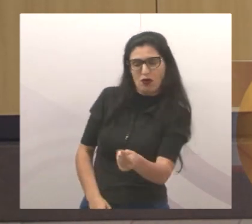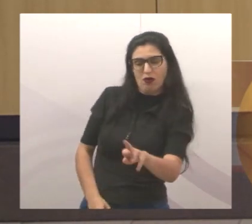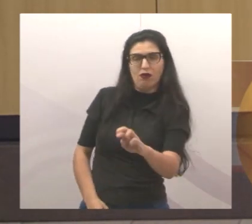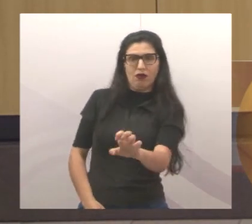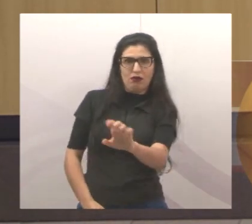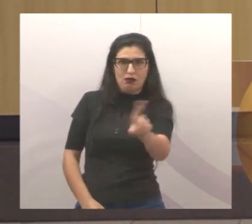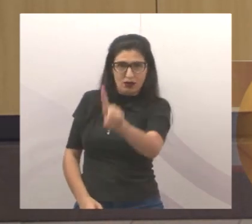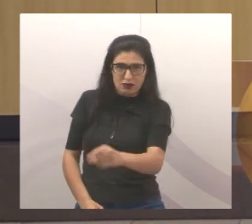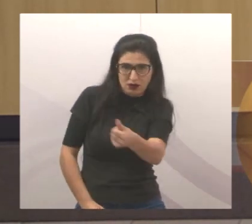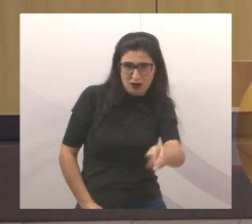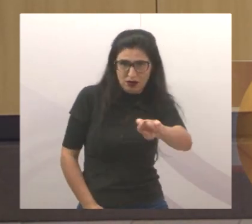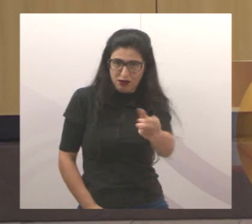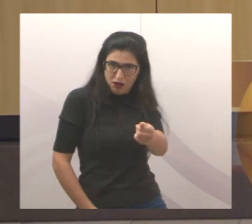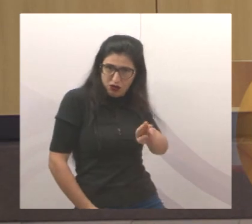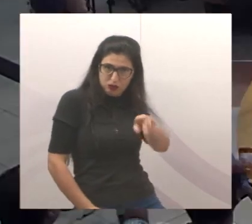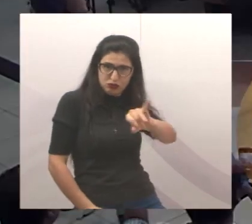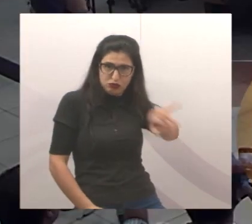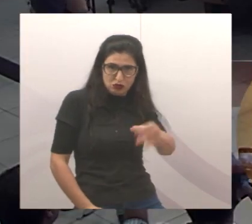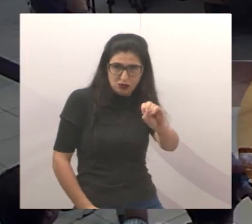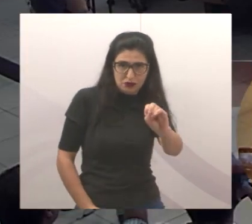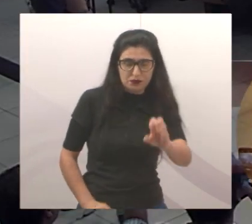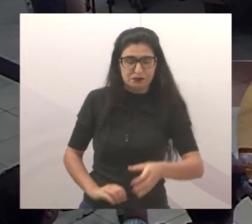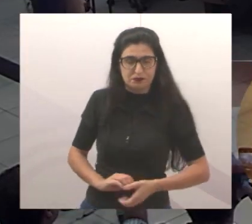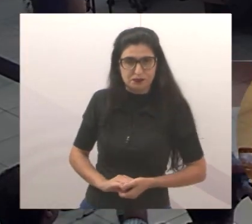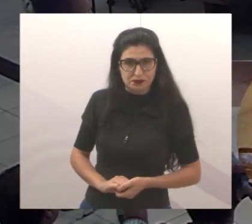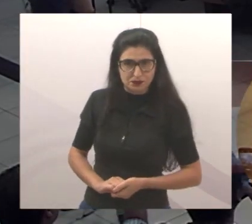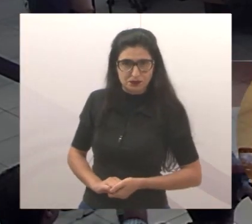Juarez Araújo?